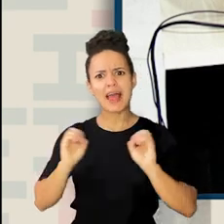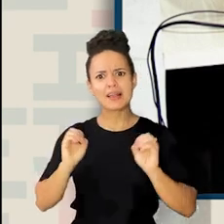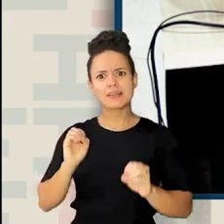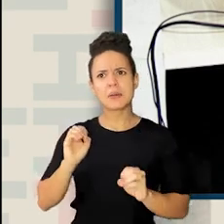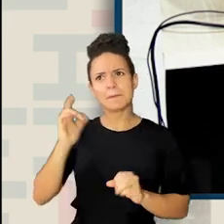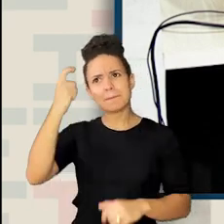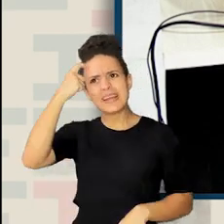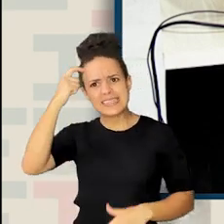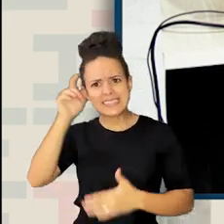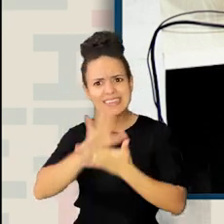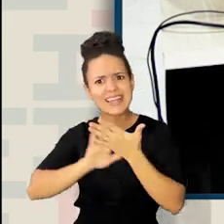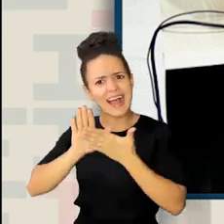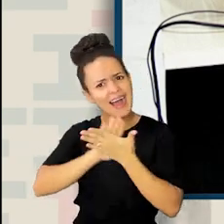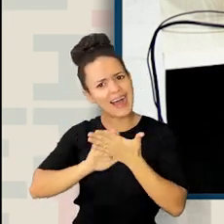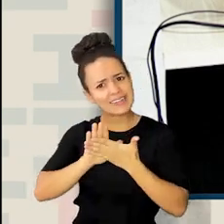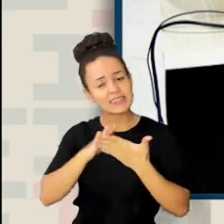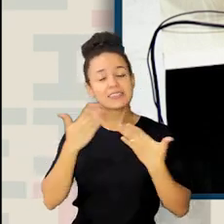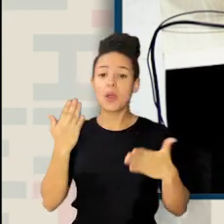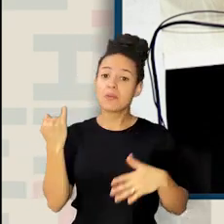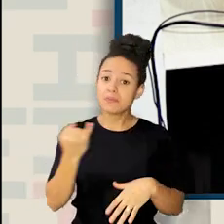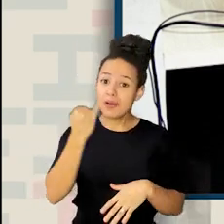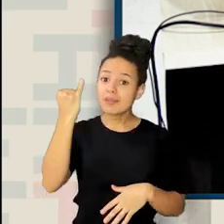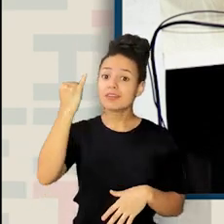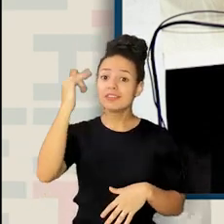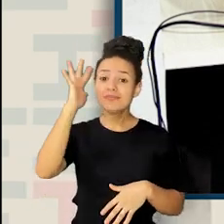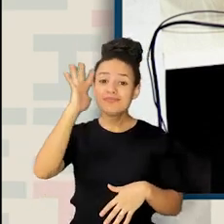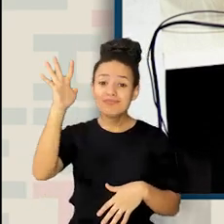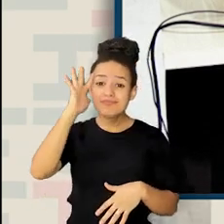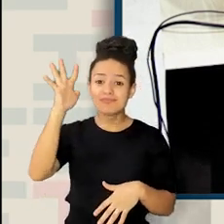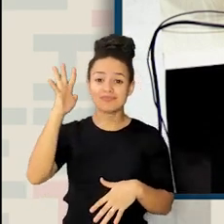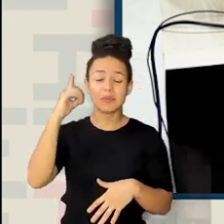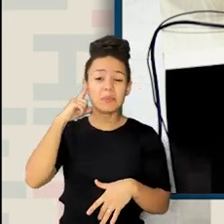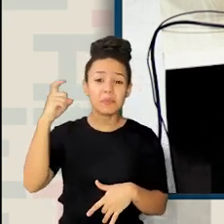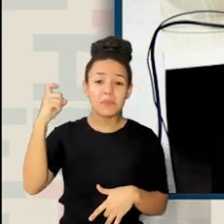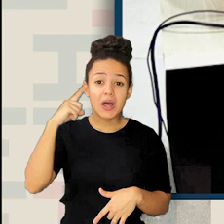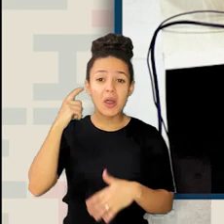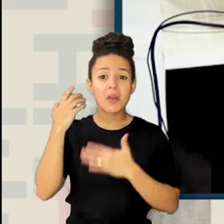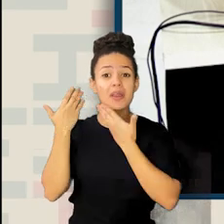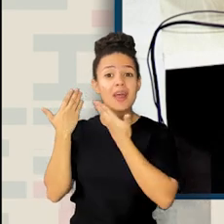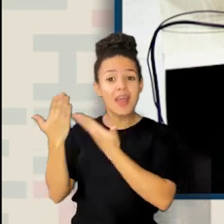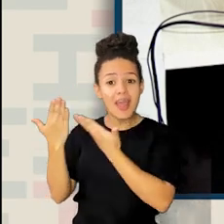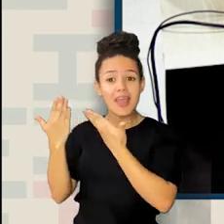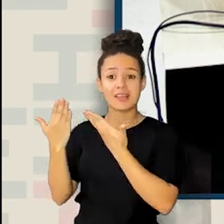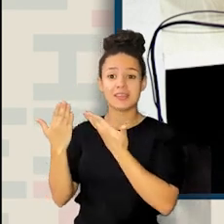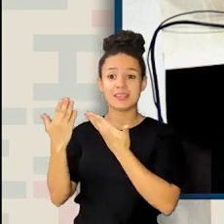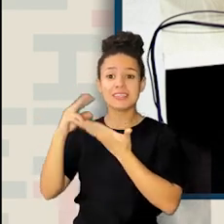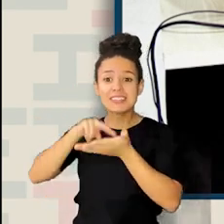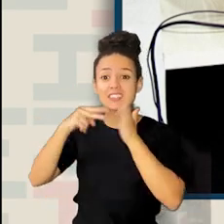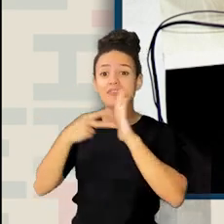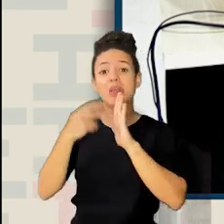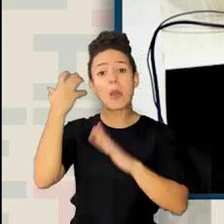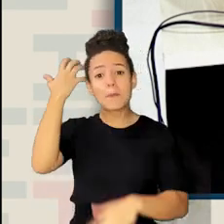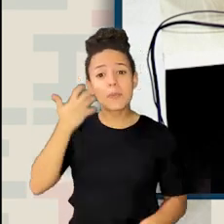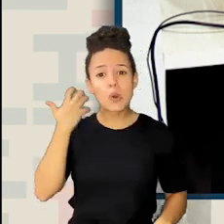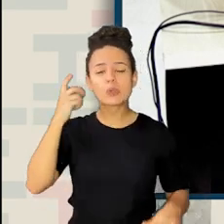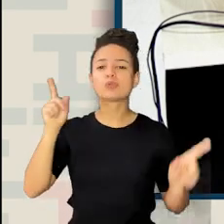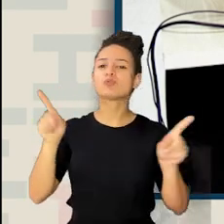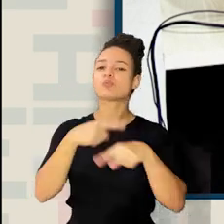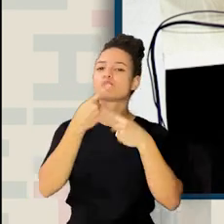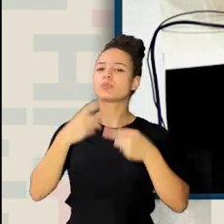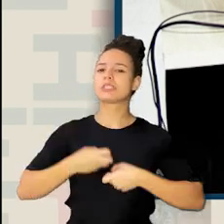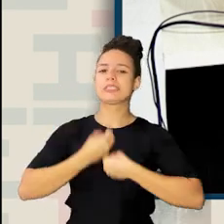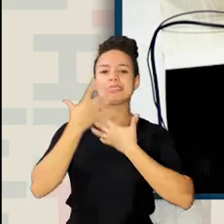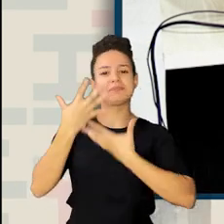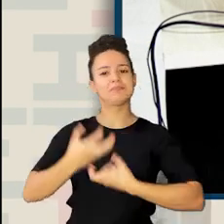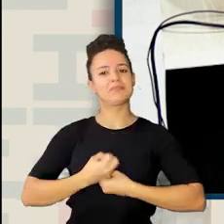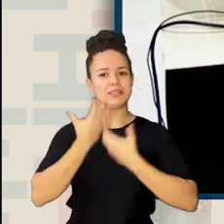sobre ele, né? E é muito importante pensar nesse som, porque o som é que determina a música, a musicalidade, a expressão